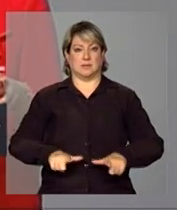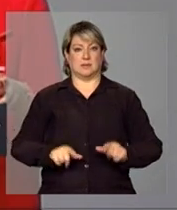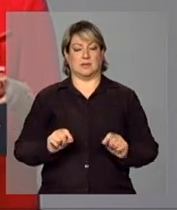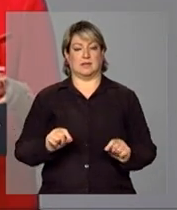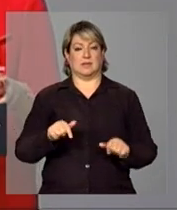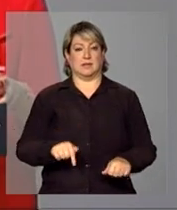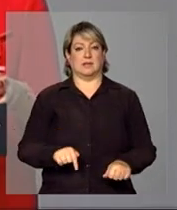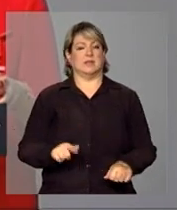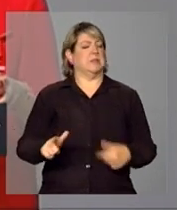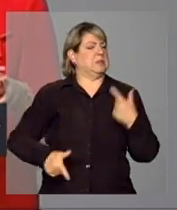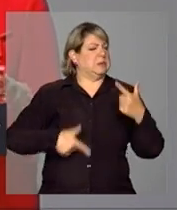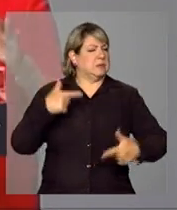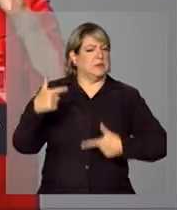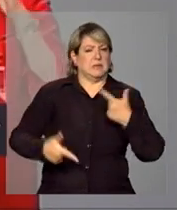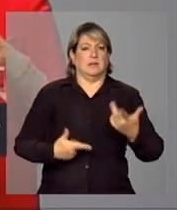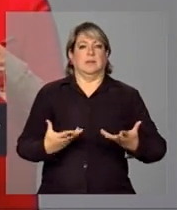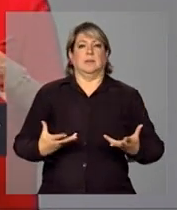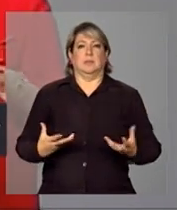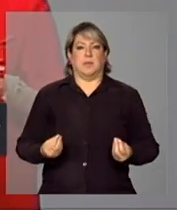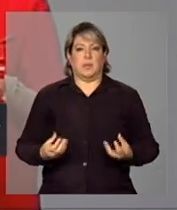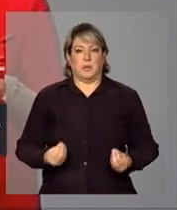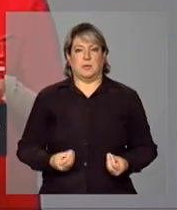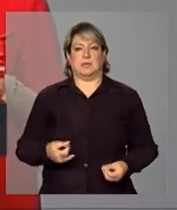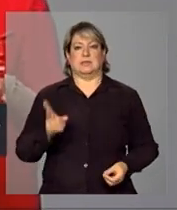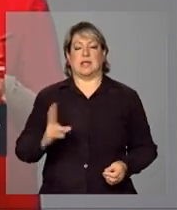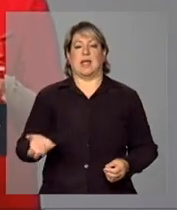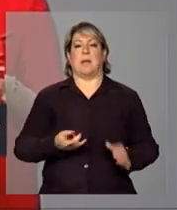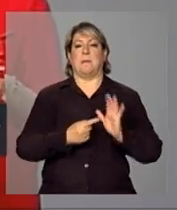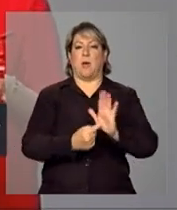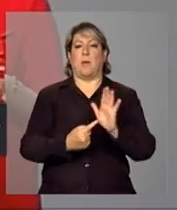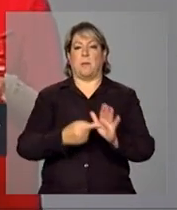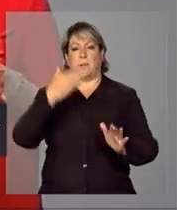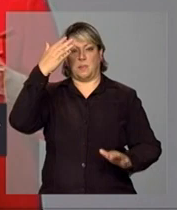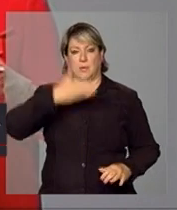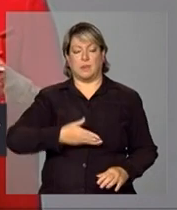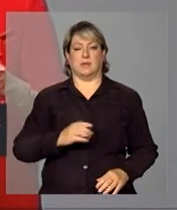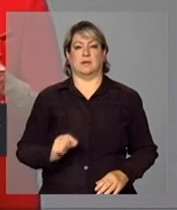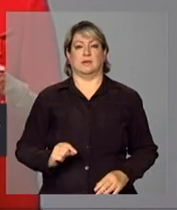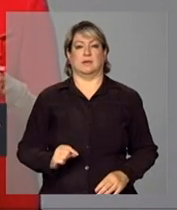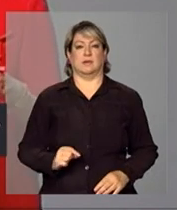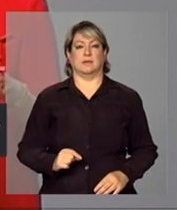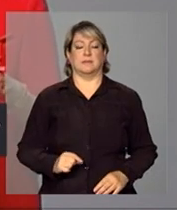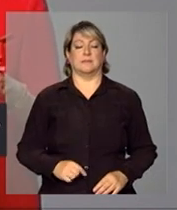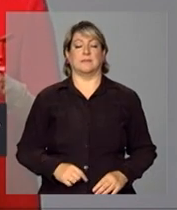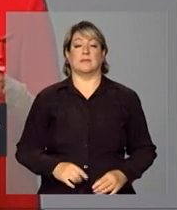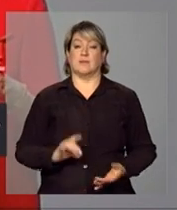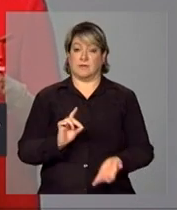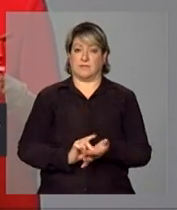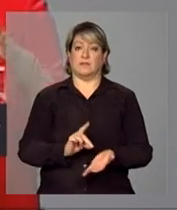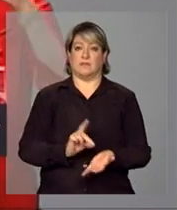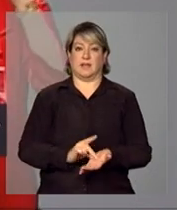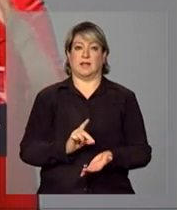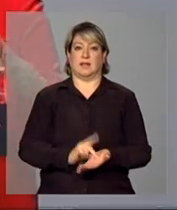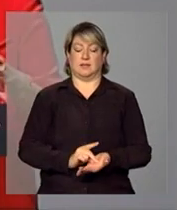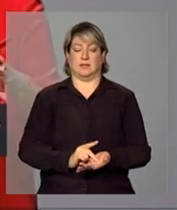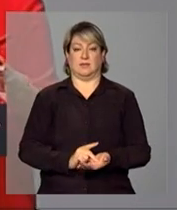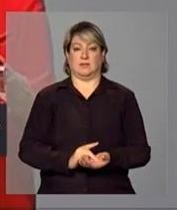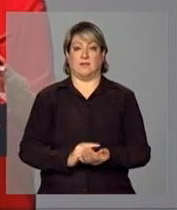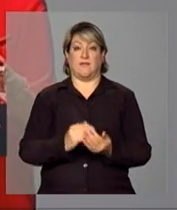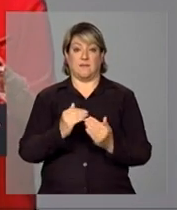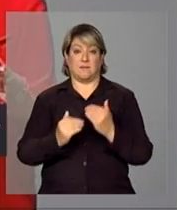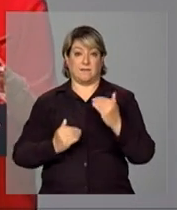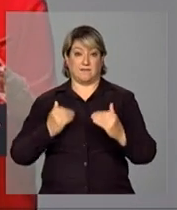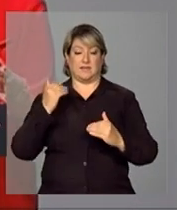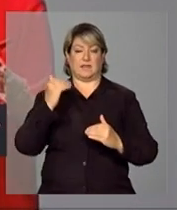que é incansável em provar que, de fato, a superação